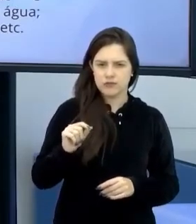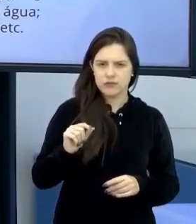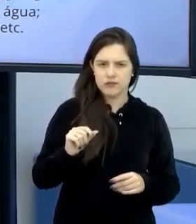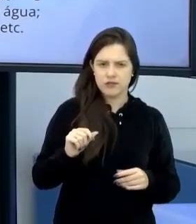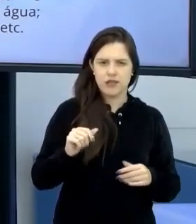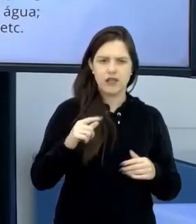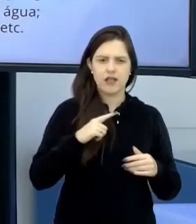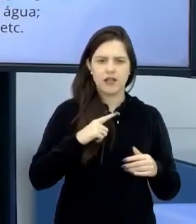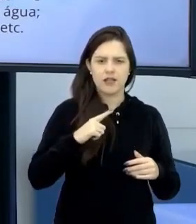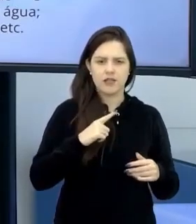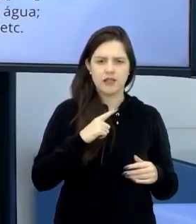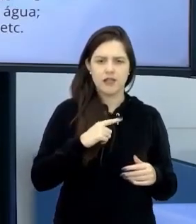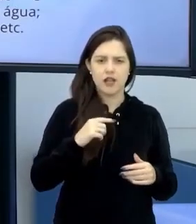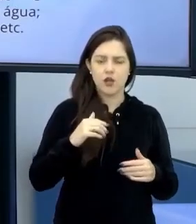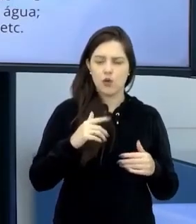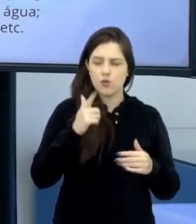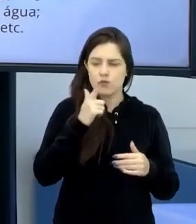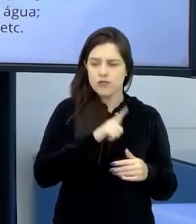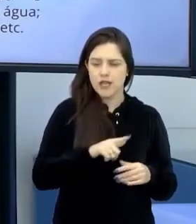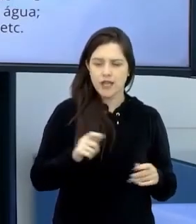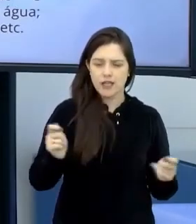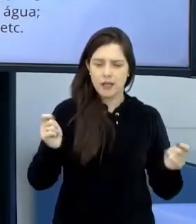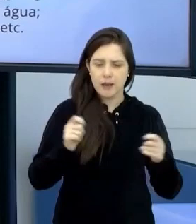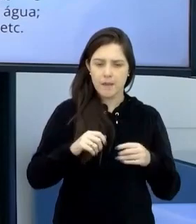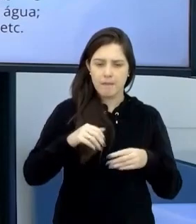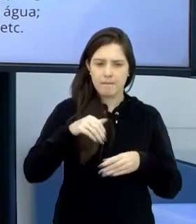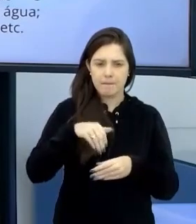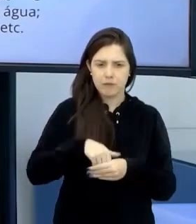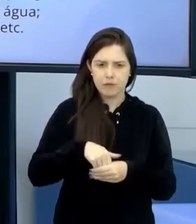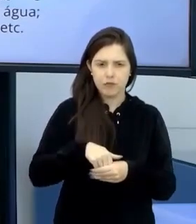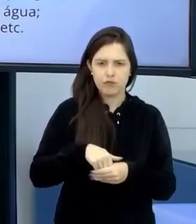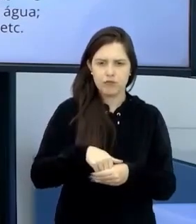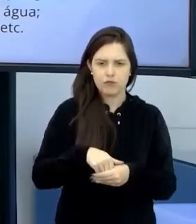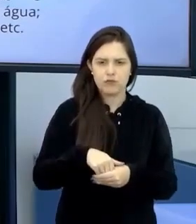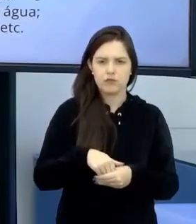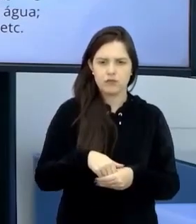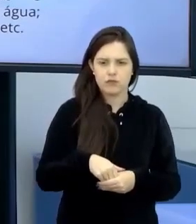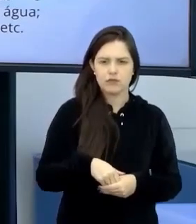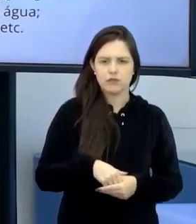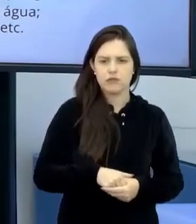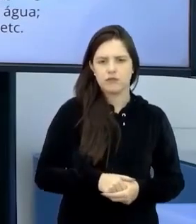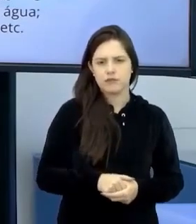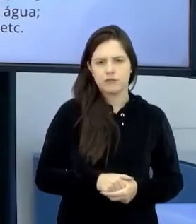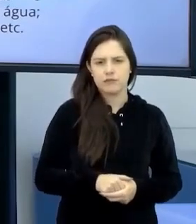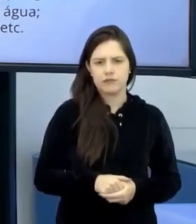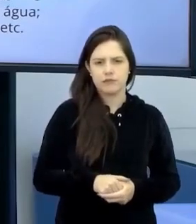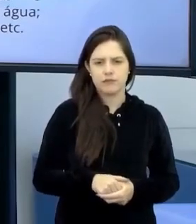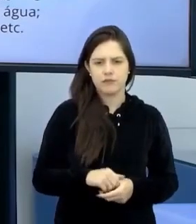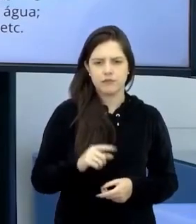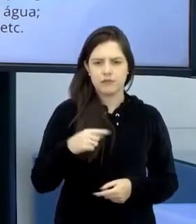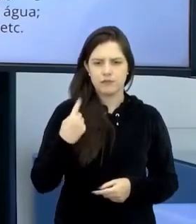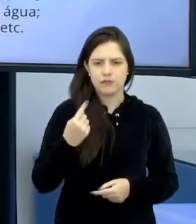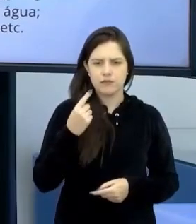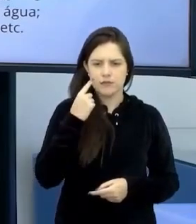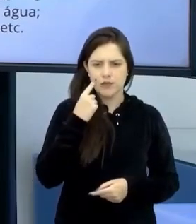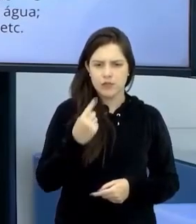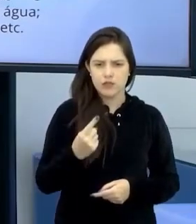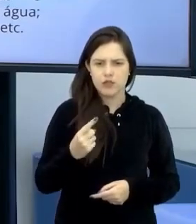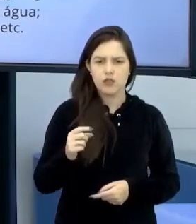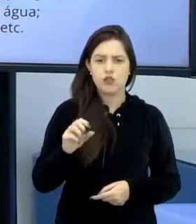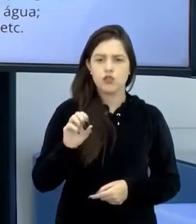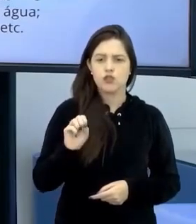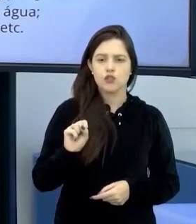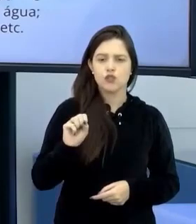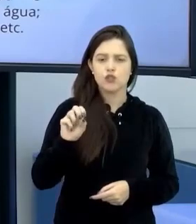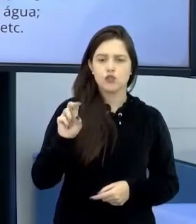certinha que ela consegue manter sem que haja depósito no fundo do recipiente, né? Nós vamos ver a solubilidade.